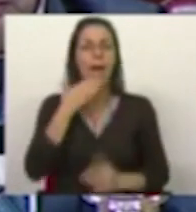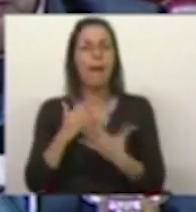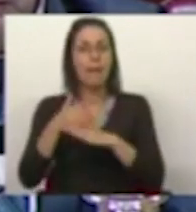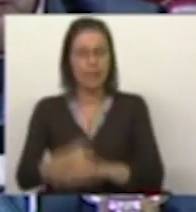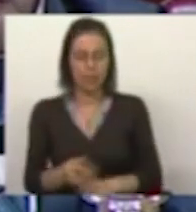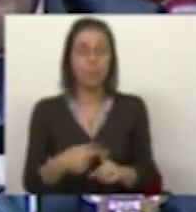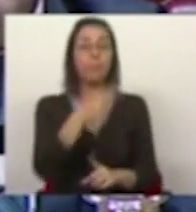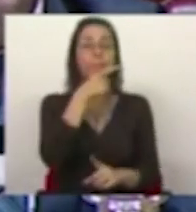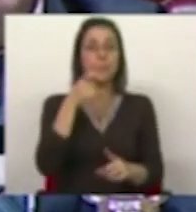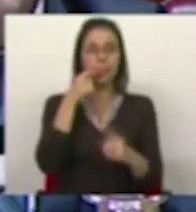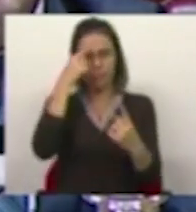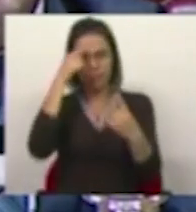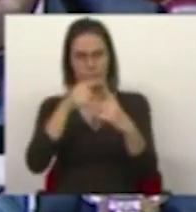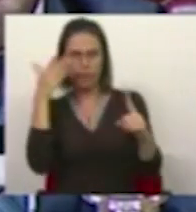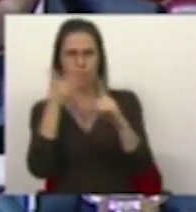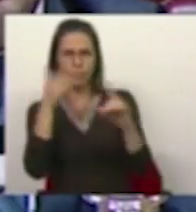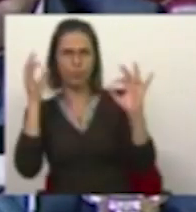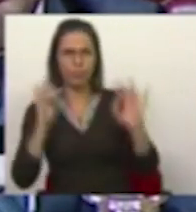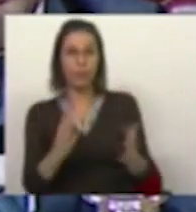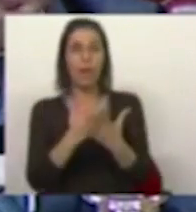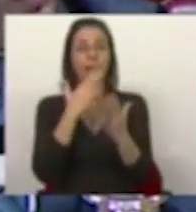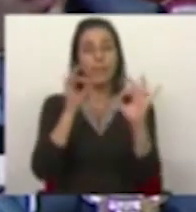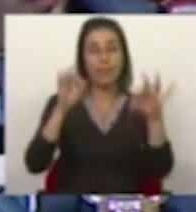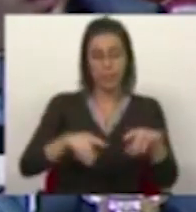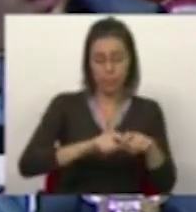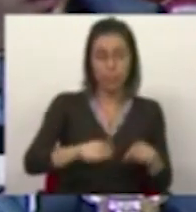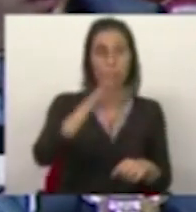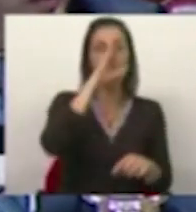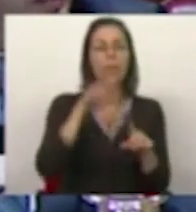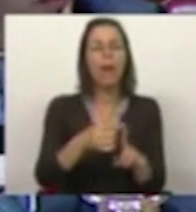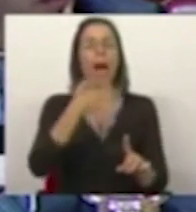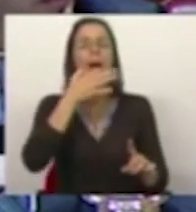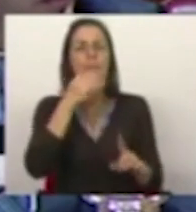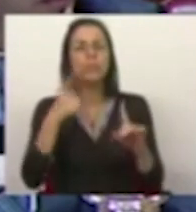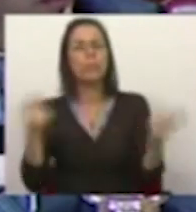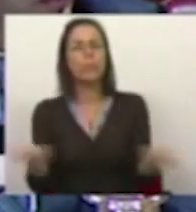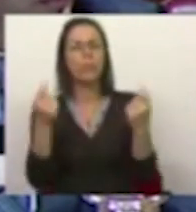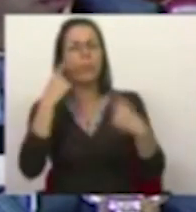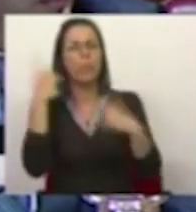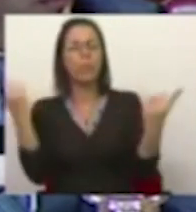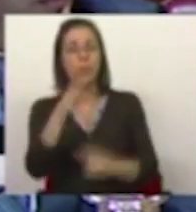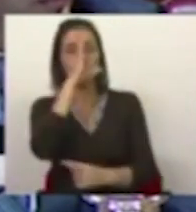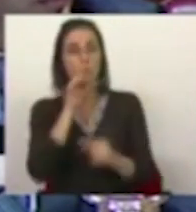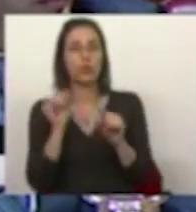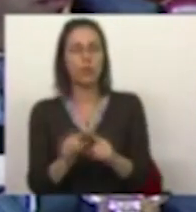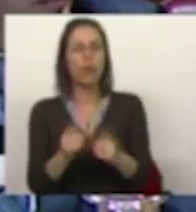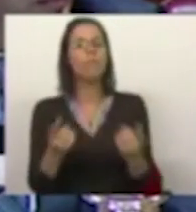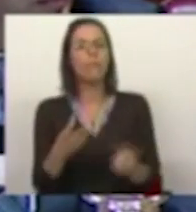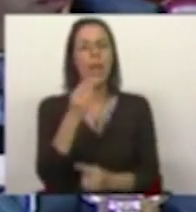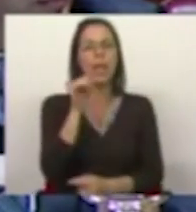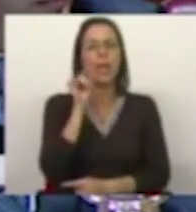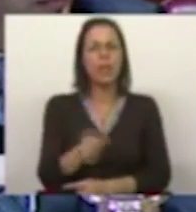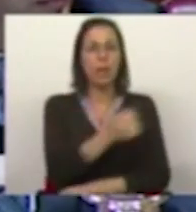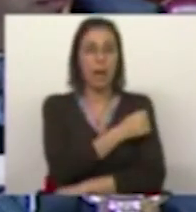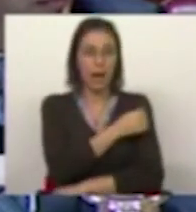acessível, nos comprometemos com metas concretas de, até ao final desta legislatura, só da parte da promoção pública do Estado, colocarmos 10